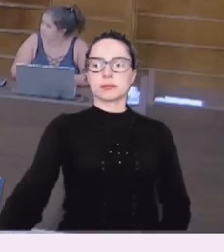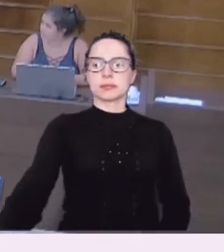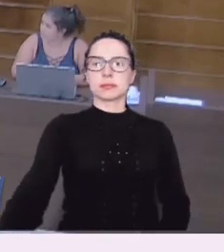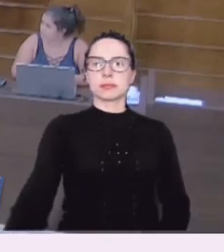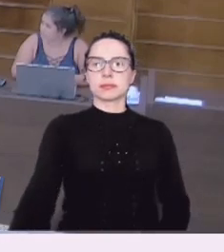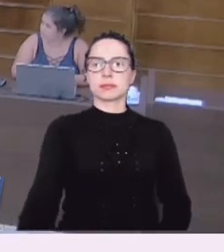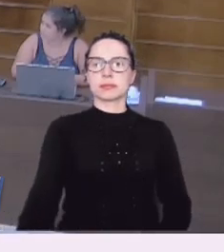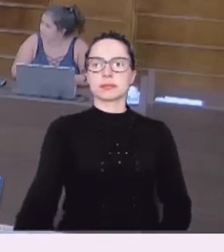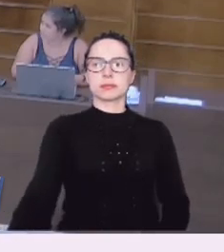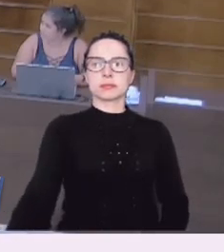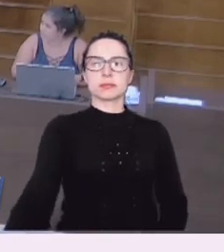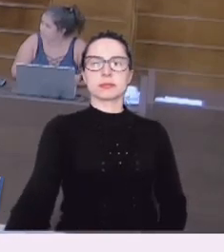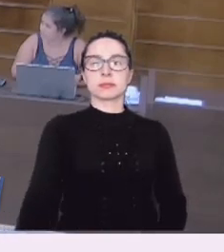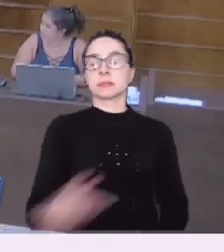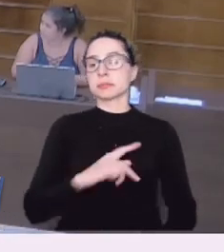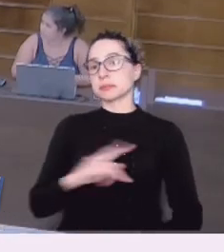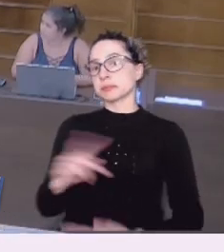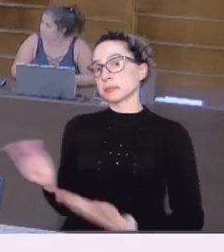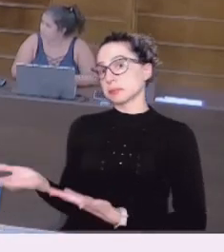Senhor Presidente.